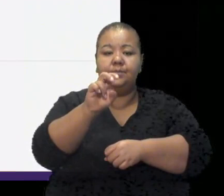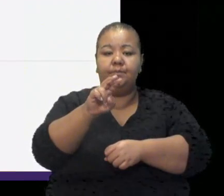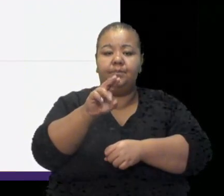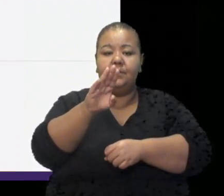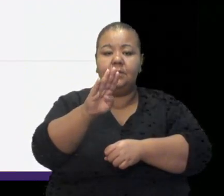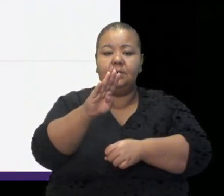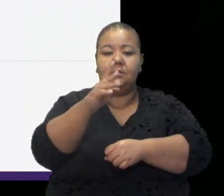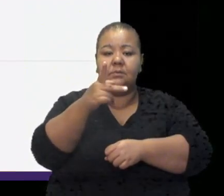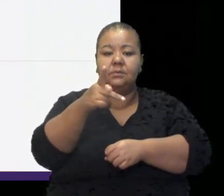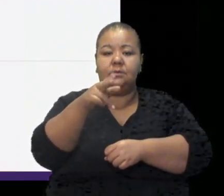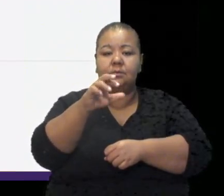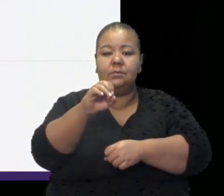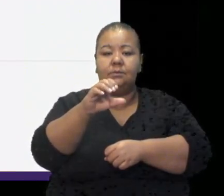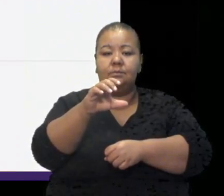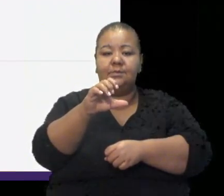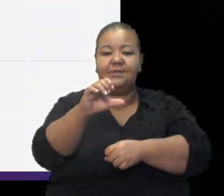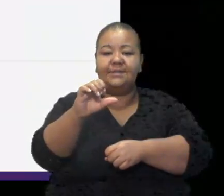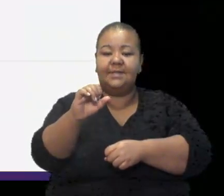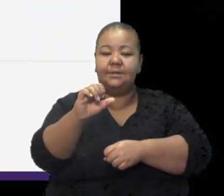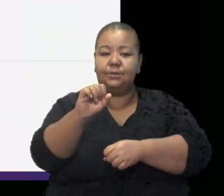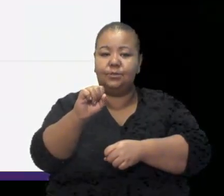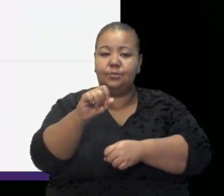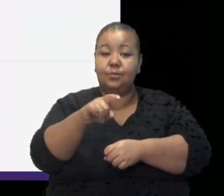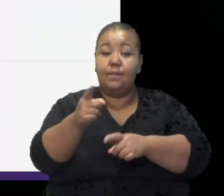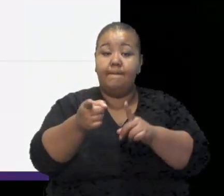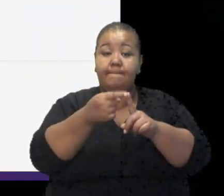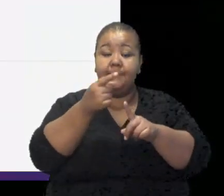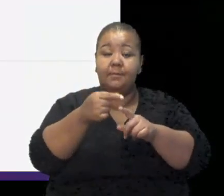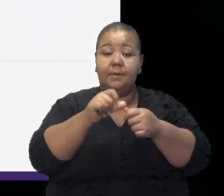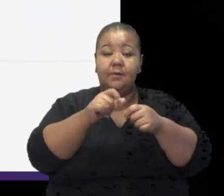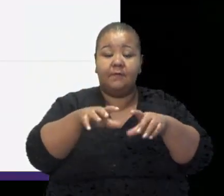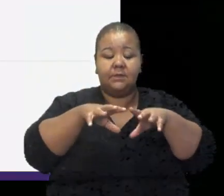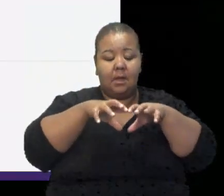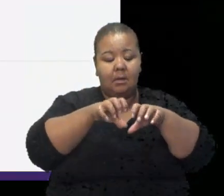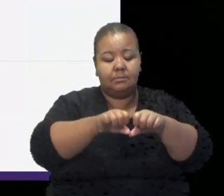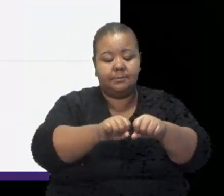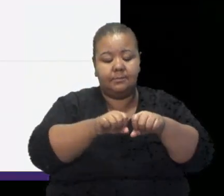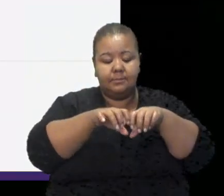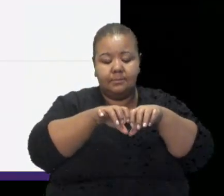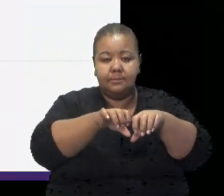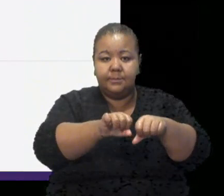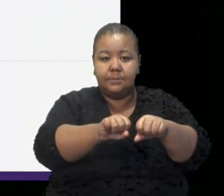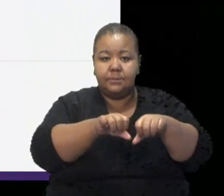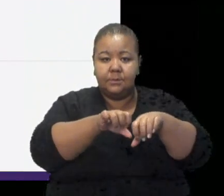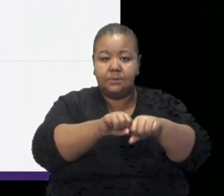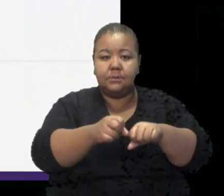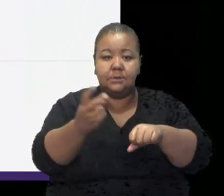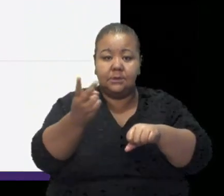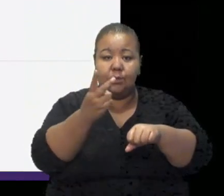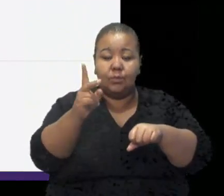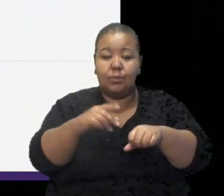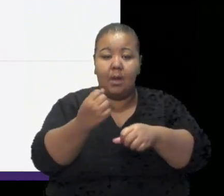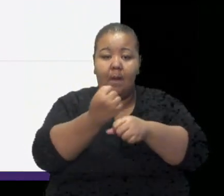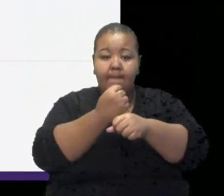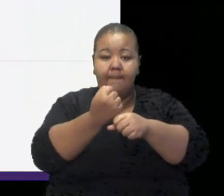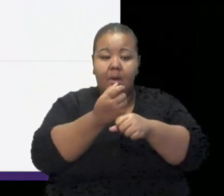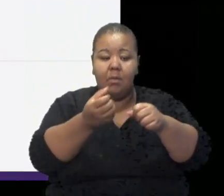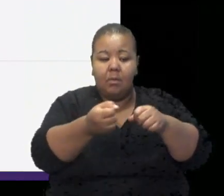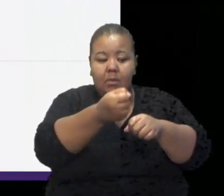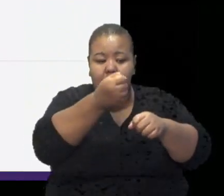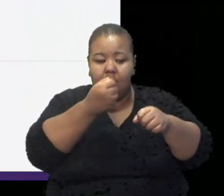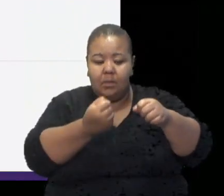O primeiro é fazer a massa dos pães e o segundo é assar os pães. Dentro do processo de fazer a